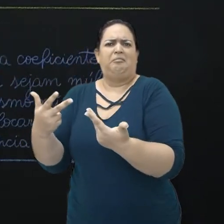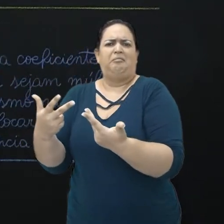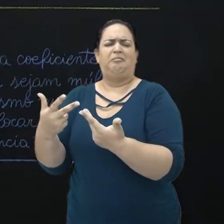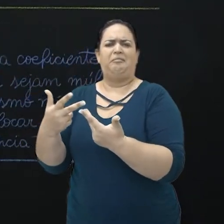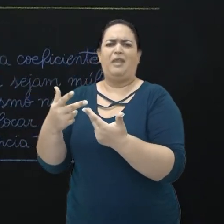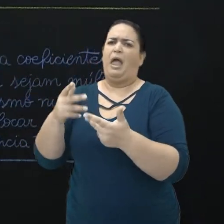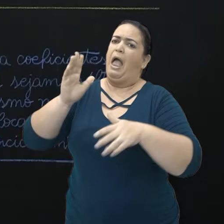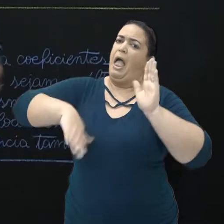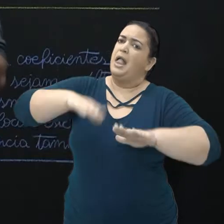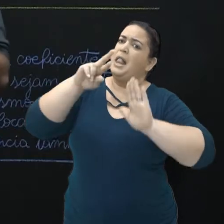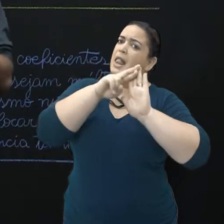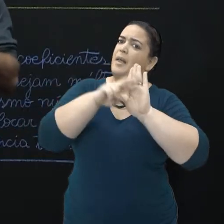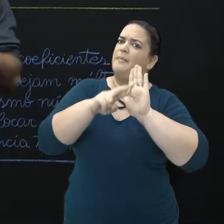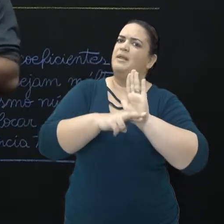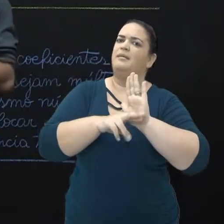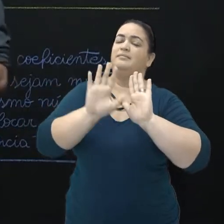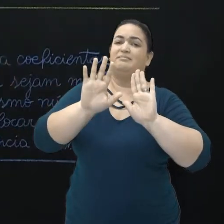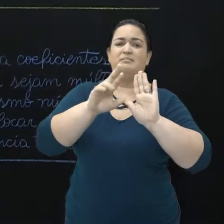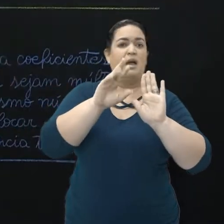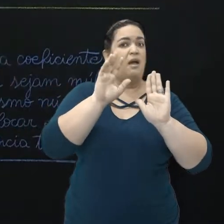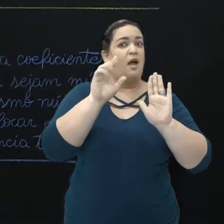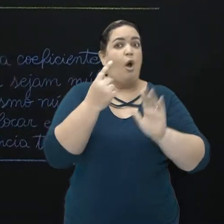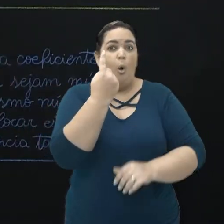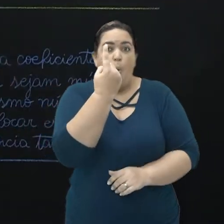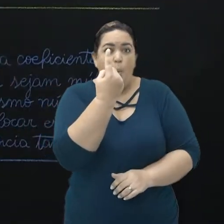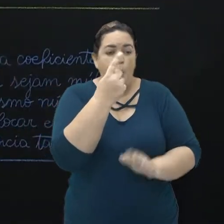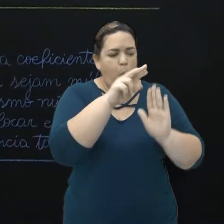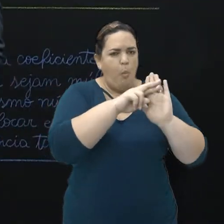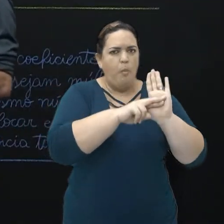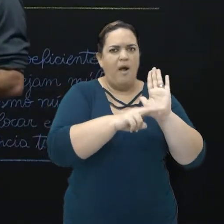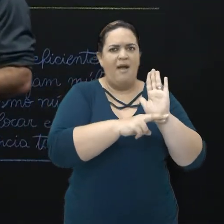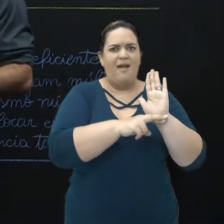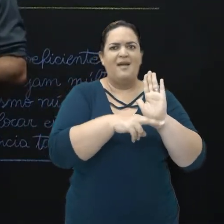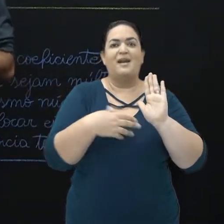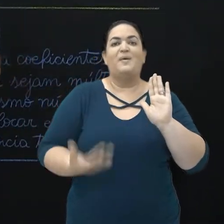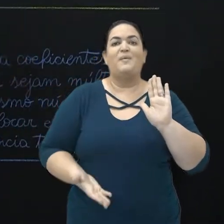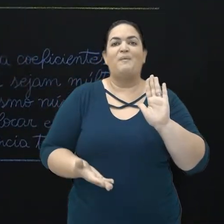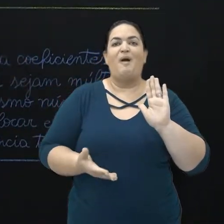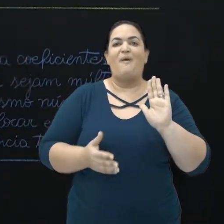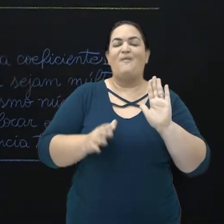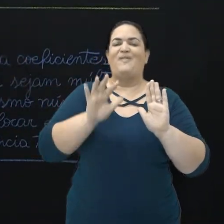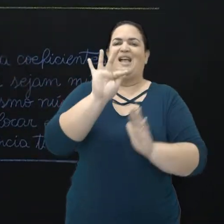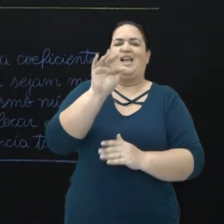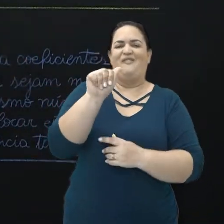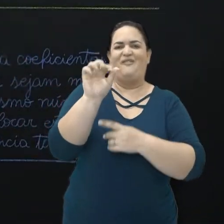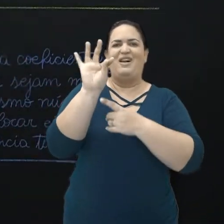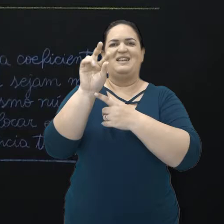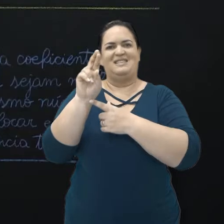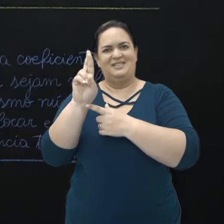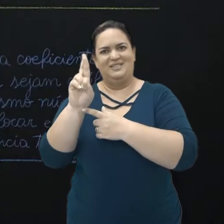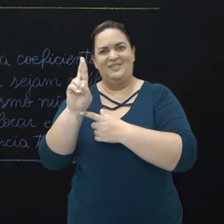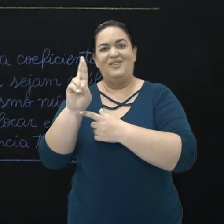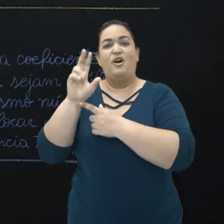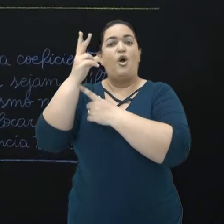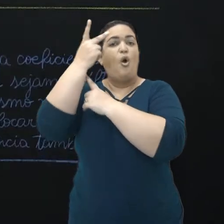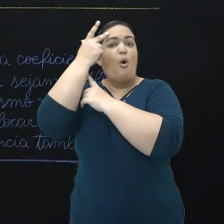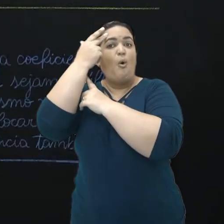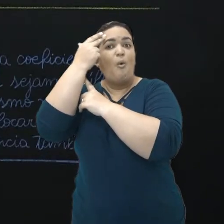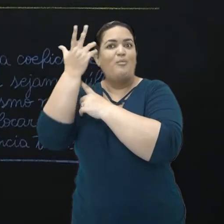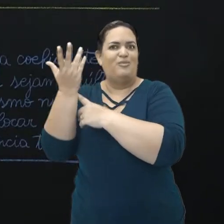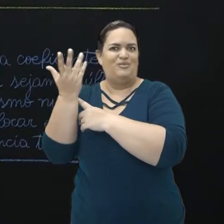utilizar. Falando em regra, uma delas é justamente o fator comum em evidência. Pelo português mais